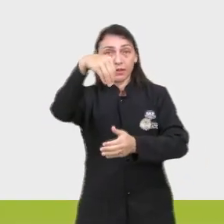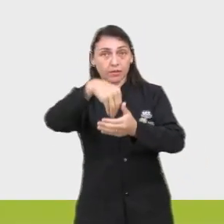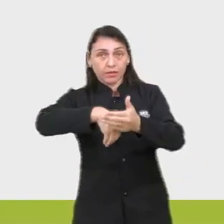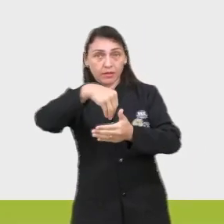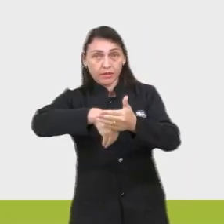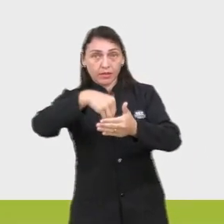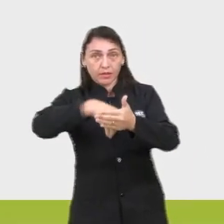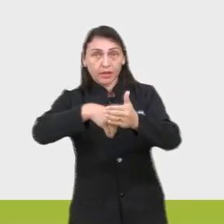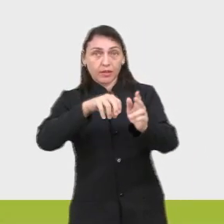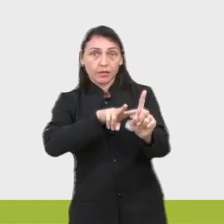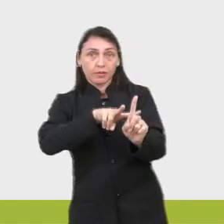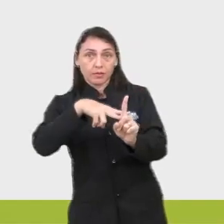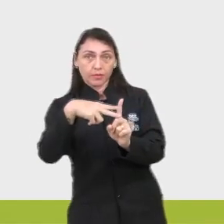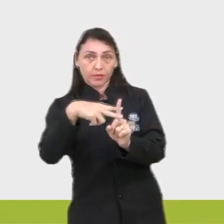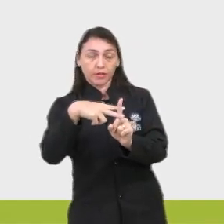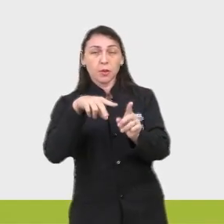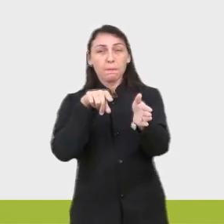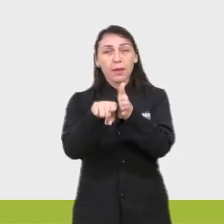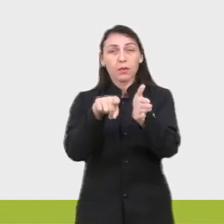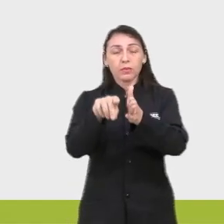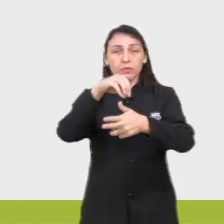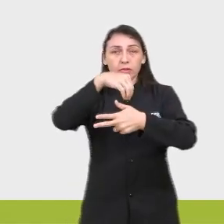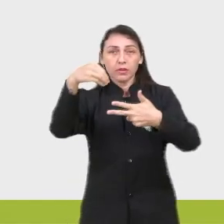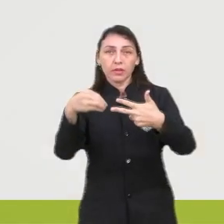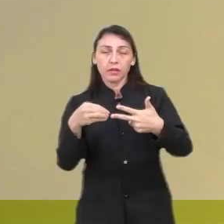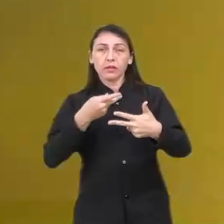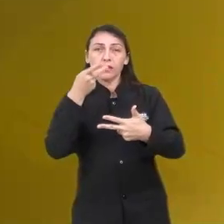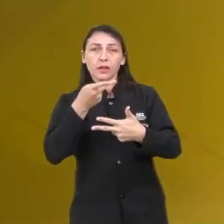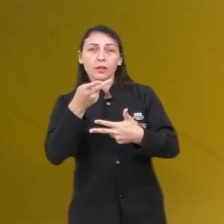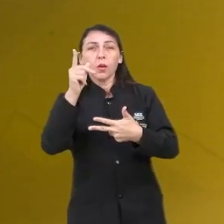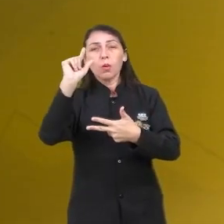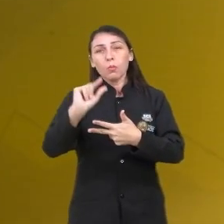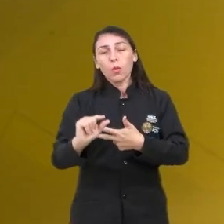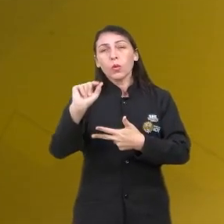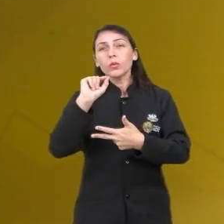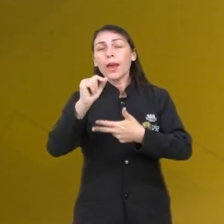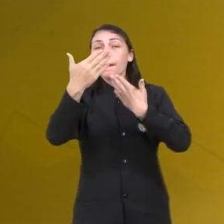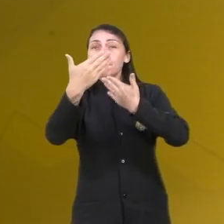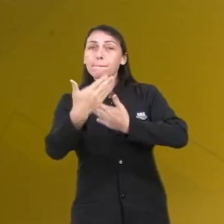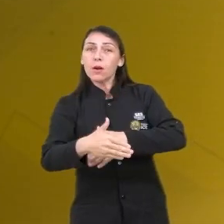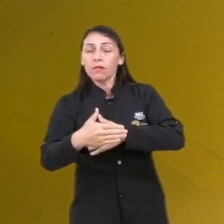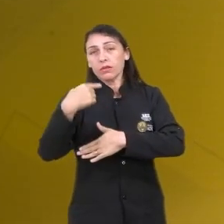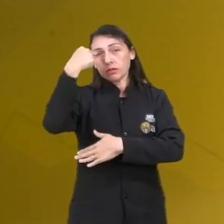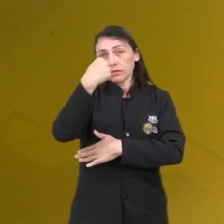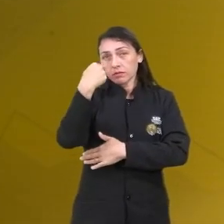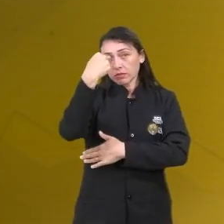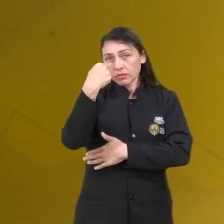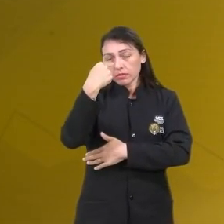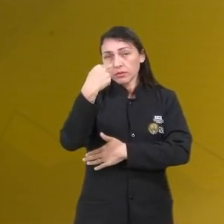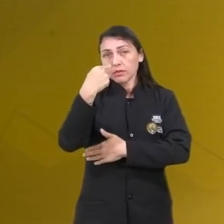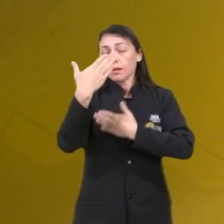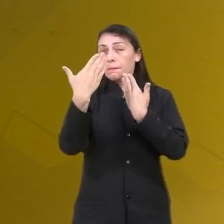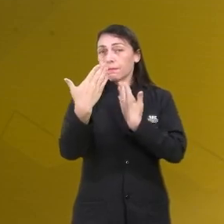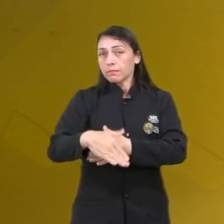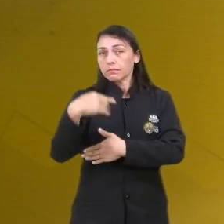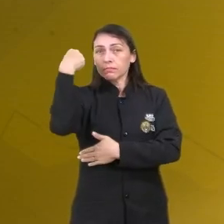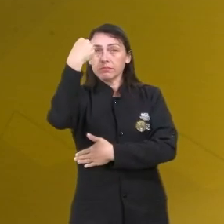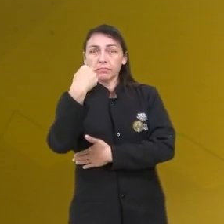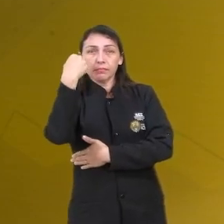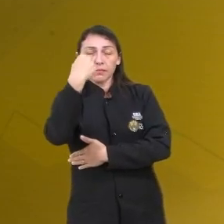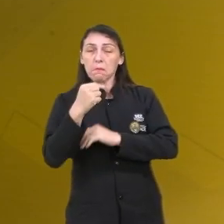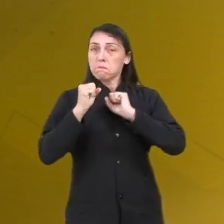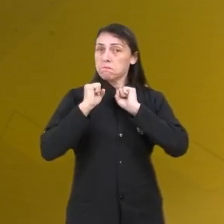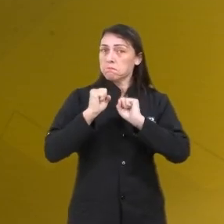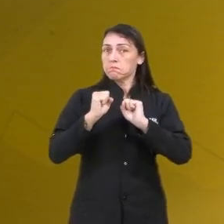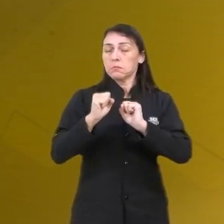dessa perspectiva de questões do ENEM, nós falaremos um pouco sobre a prova de língua espanhola. A prova de língua espanhola